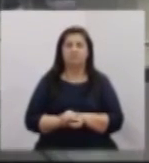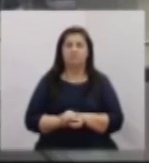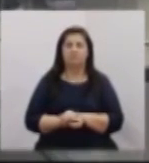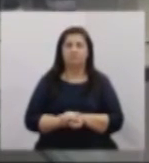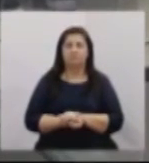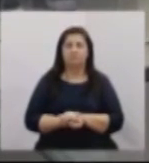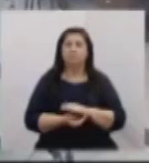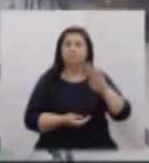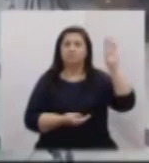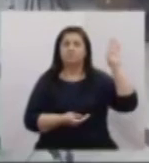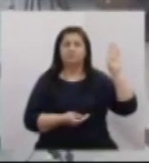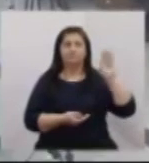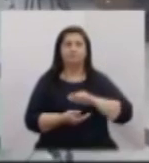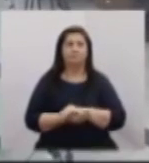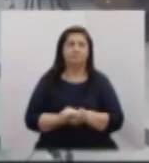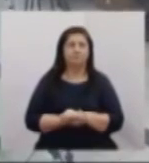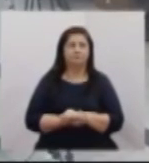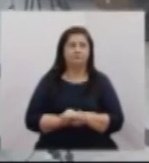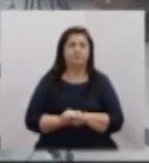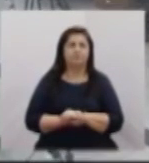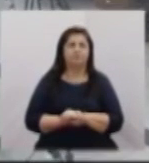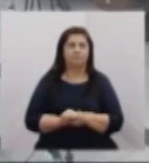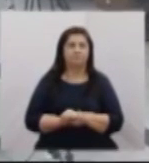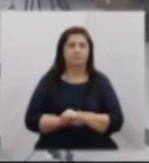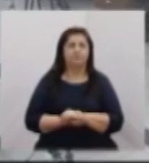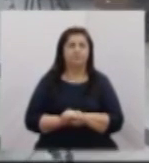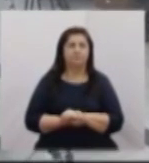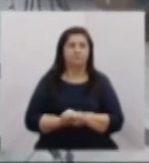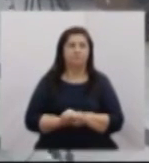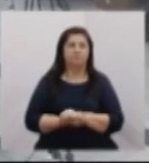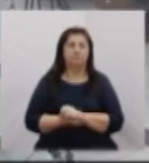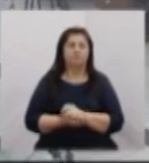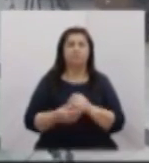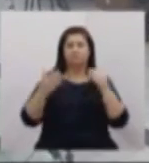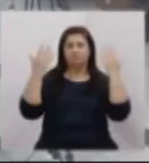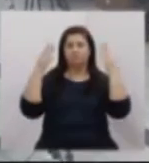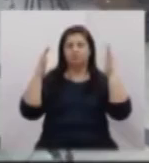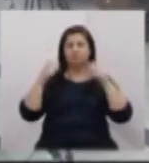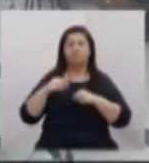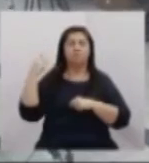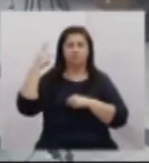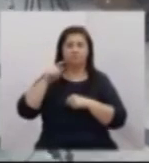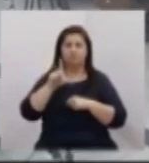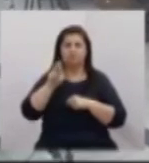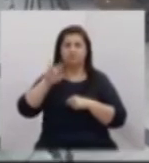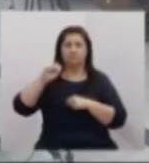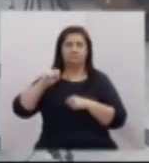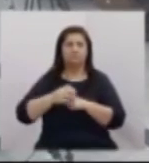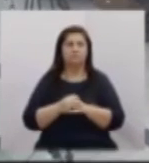Senhor presidente, eu vou dar meus comentários e os parabéns também ao Flavinho. E já pegando